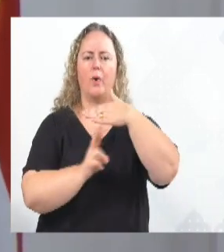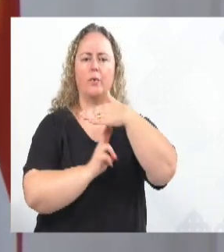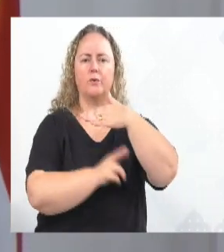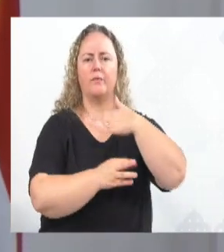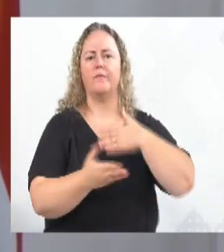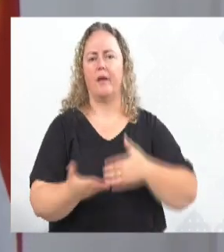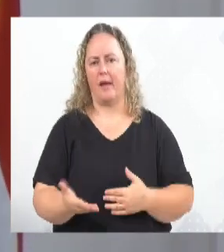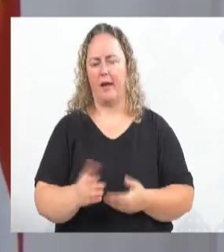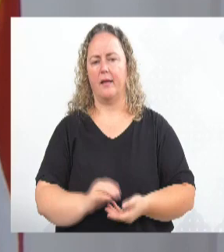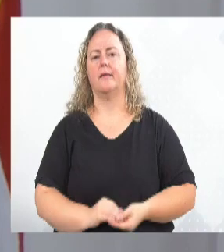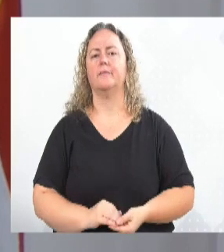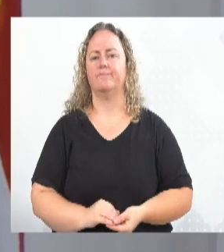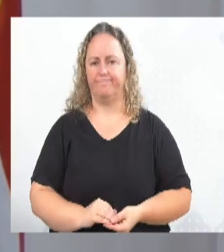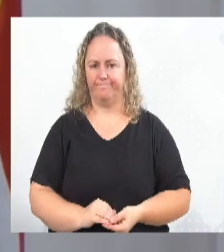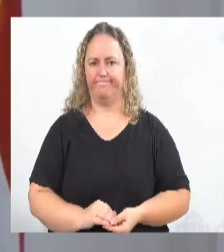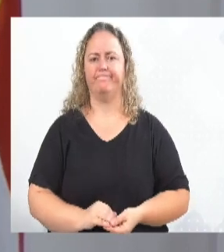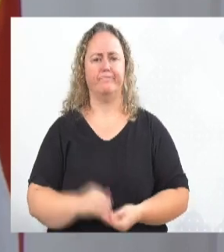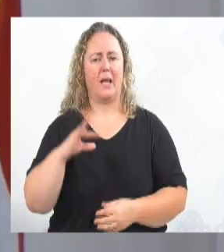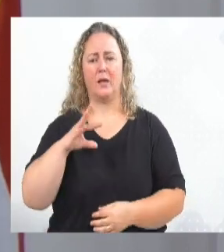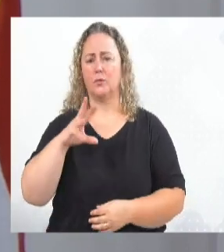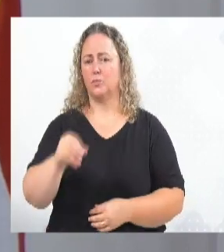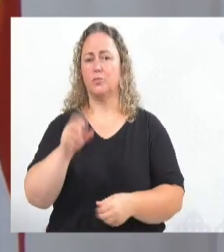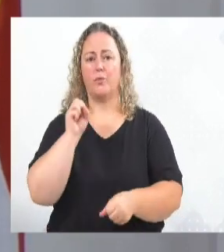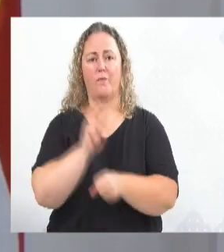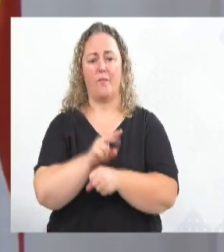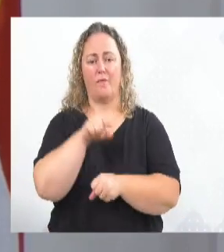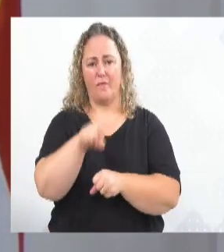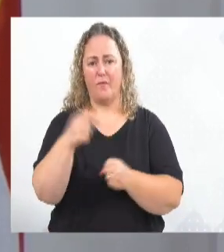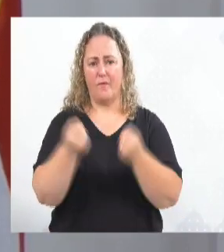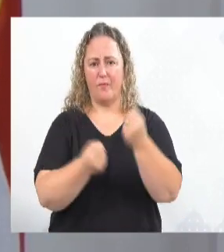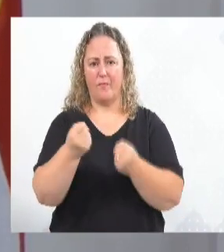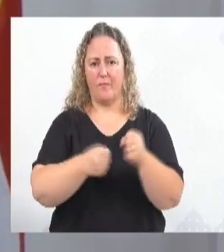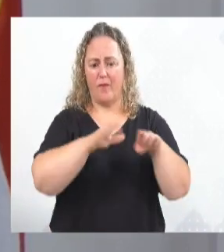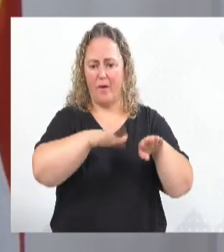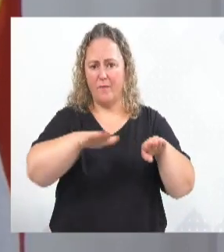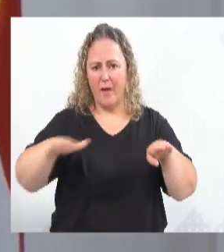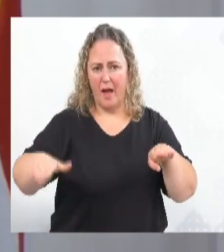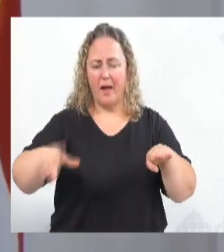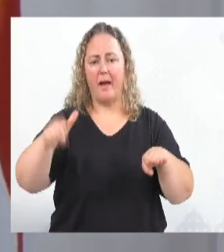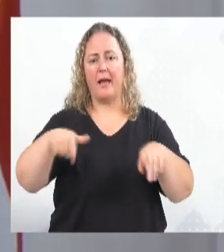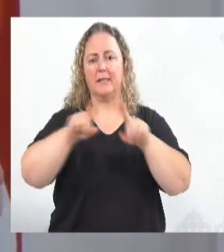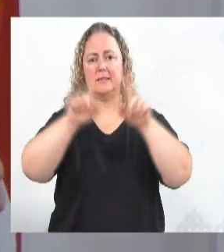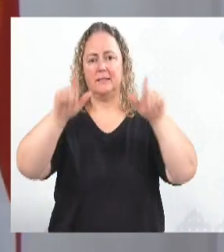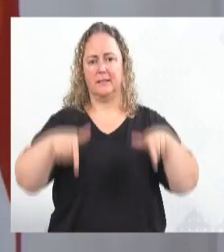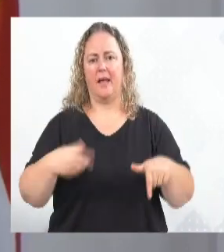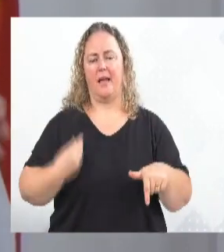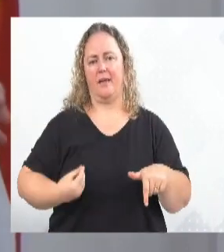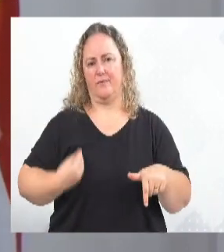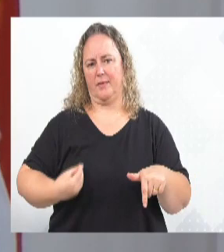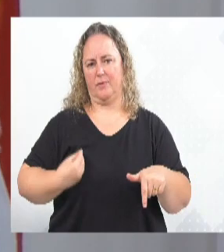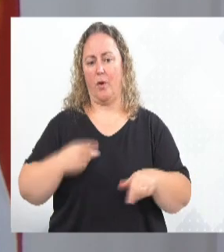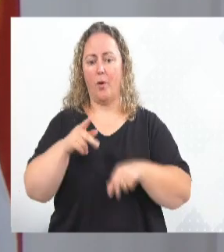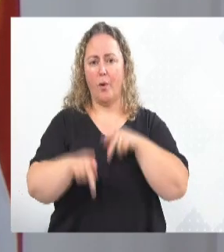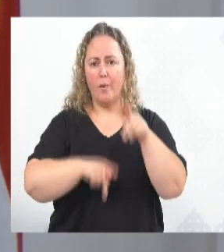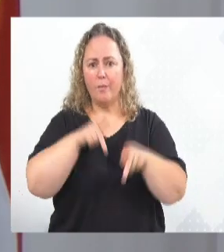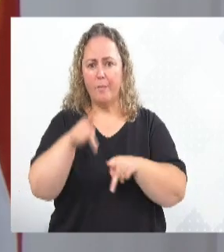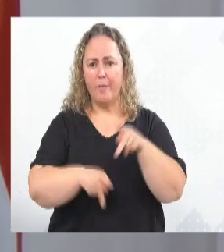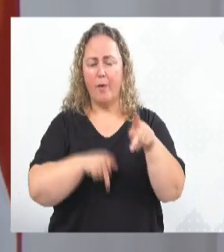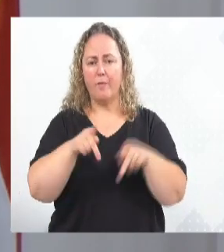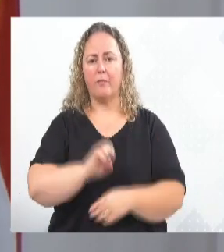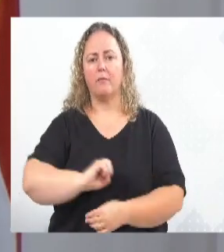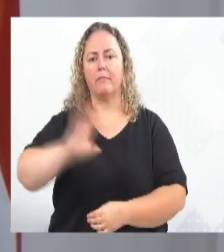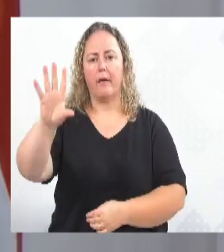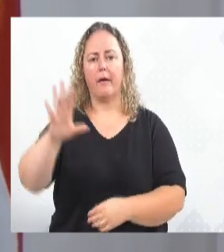dito, e praticamente todas as vagas de estacionamento ali são de uso exclusivo dos servidores que ali residem, e a população tem que ir de ônibus